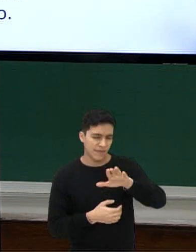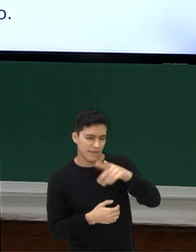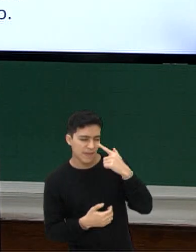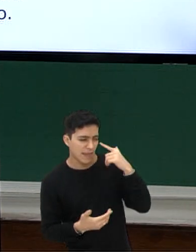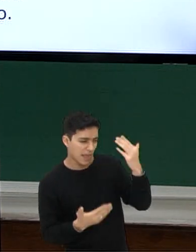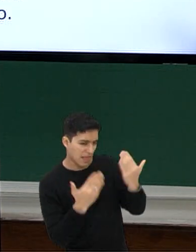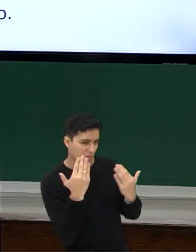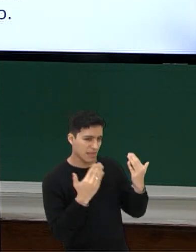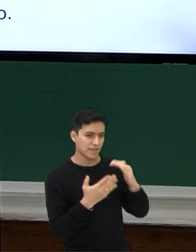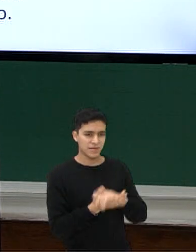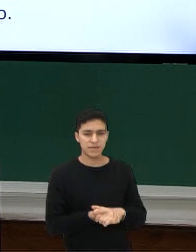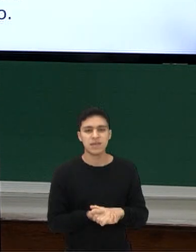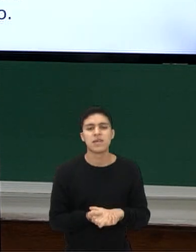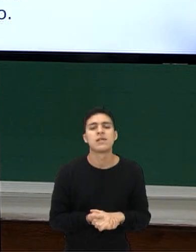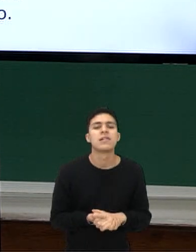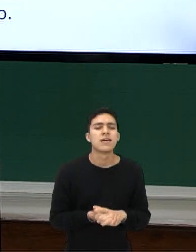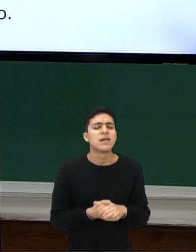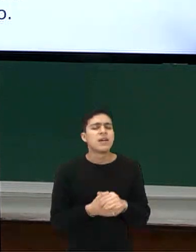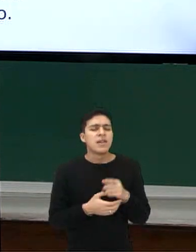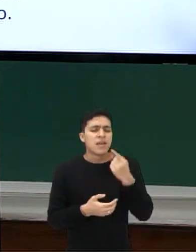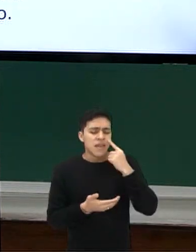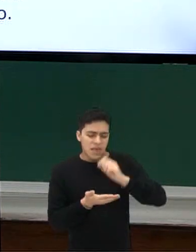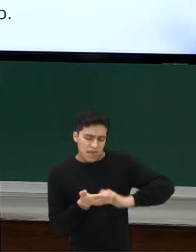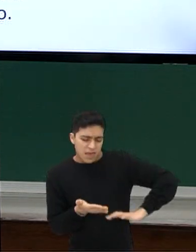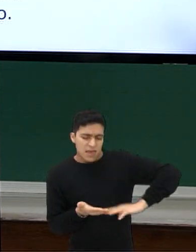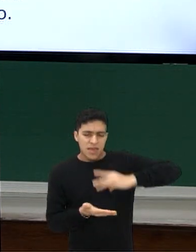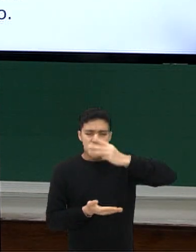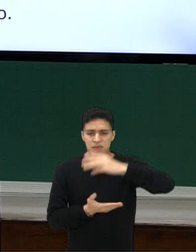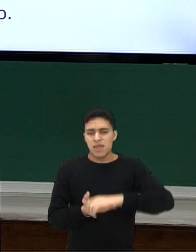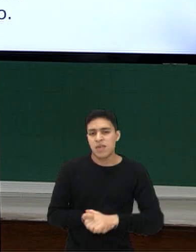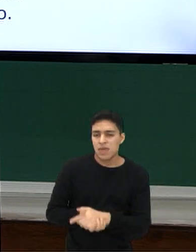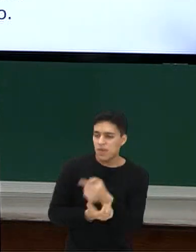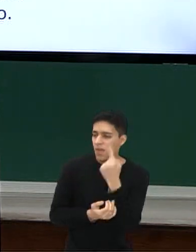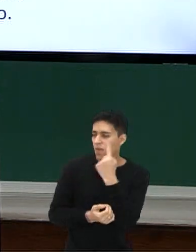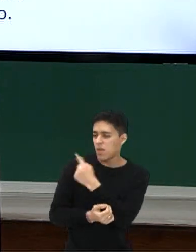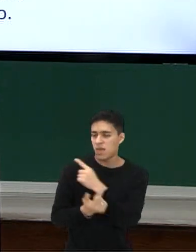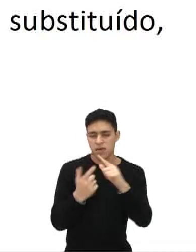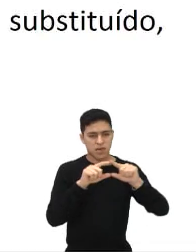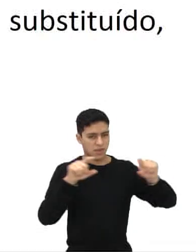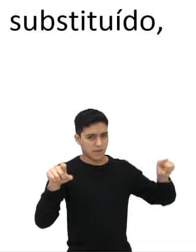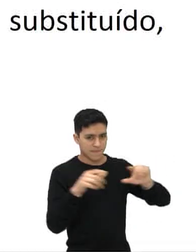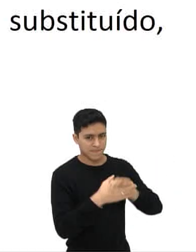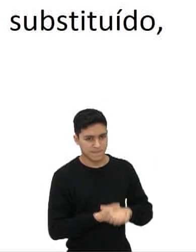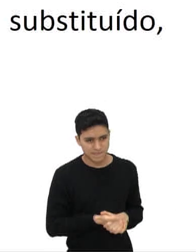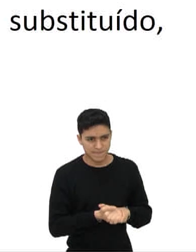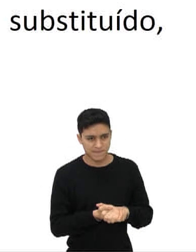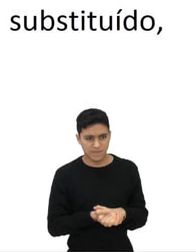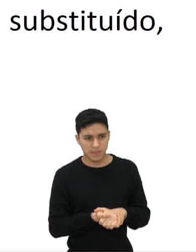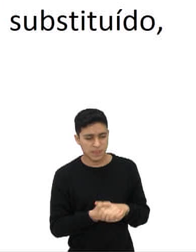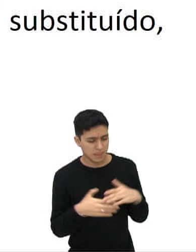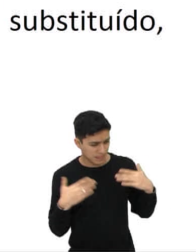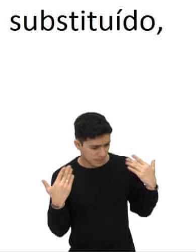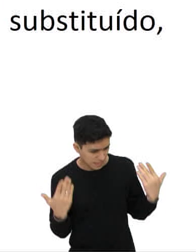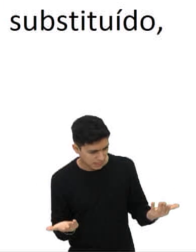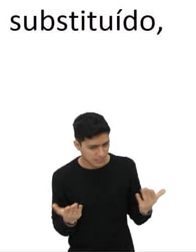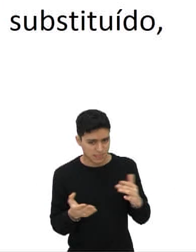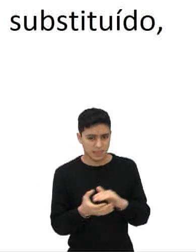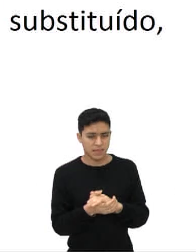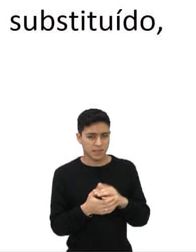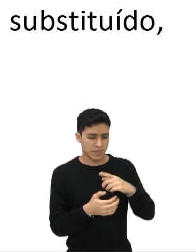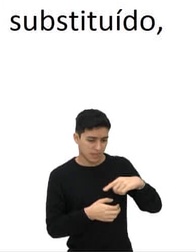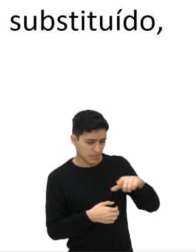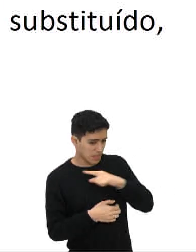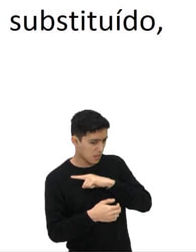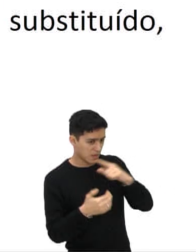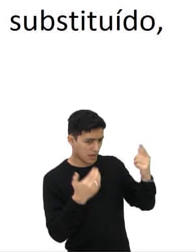aos pouquinhos? Vamos ver, aqui no exercício 3, eu trouxe esse trechinho aqui. Assim, ao